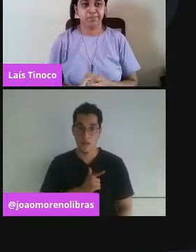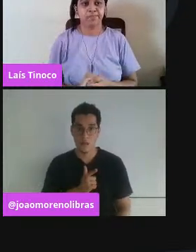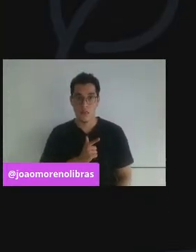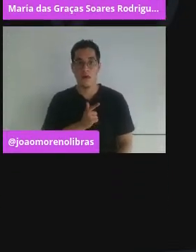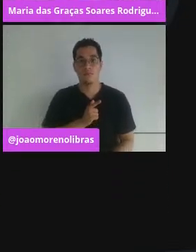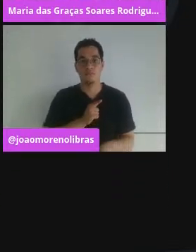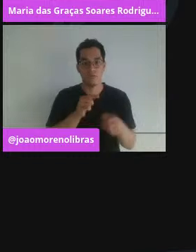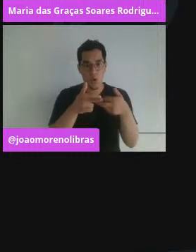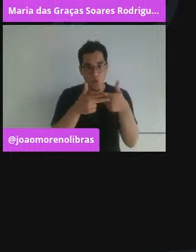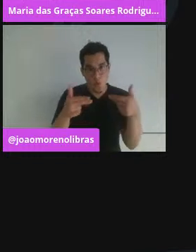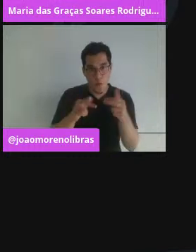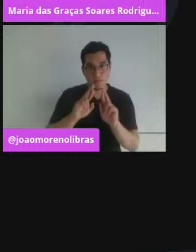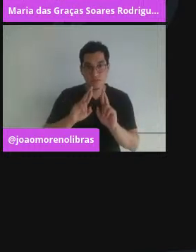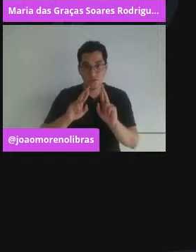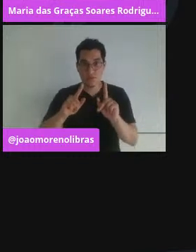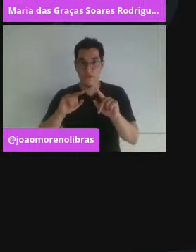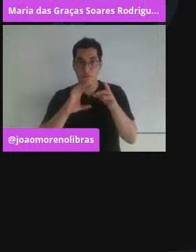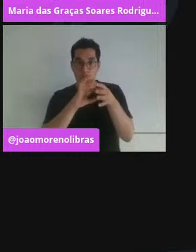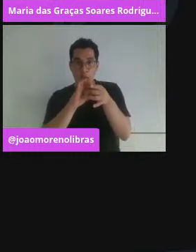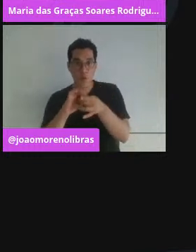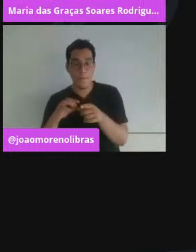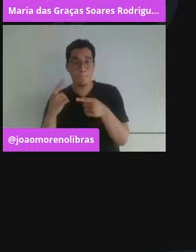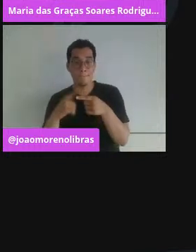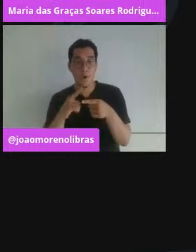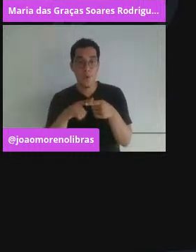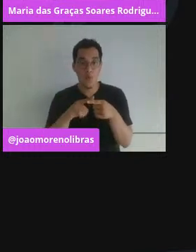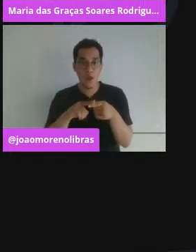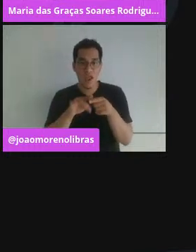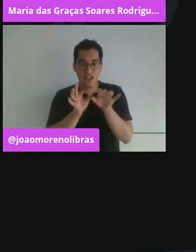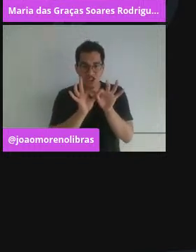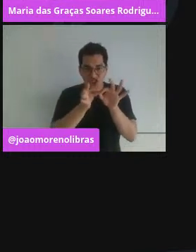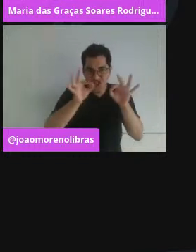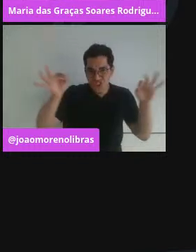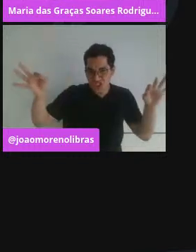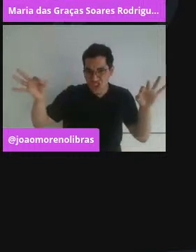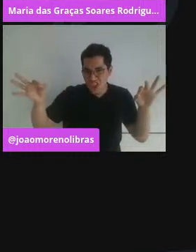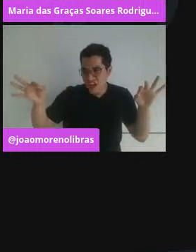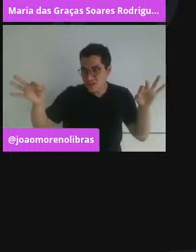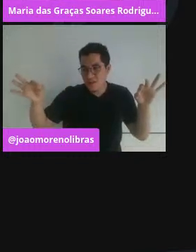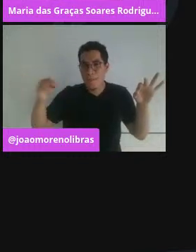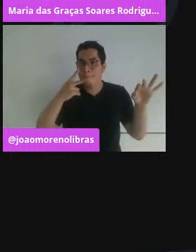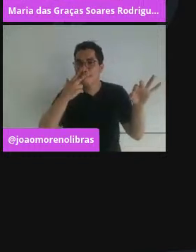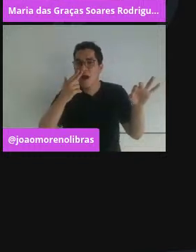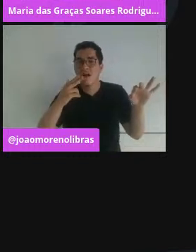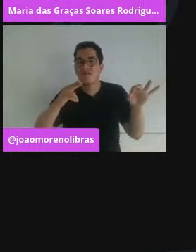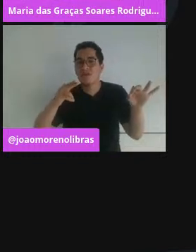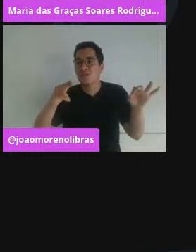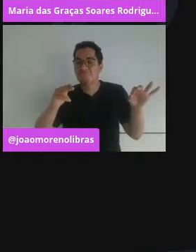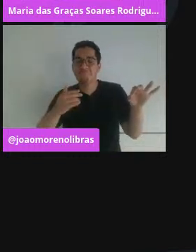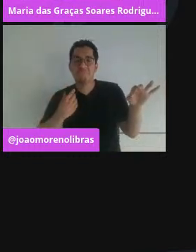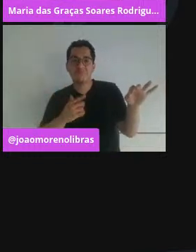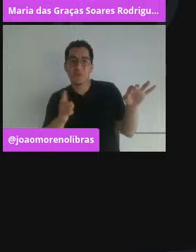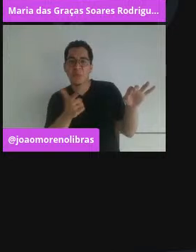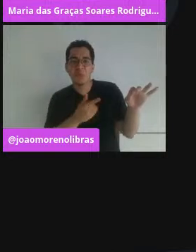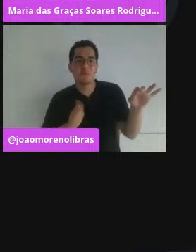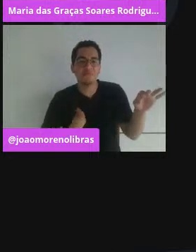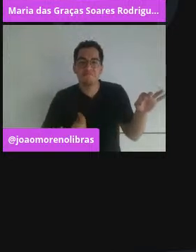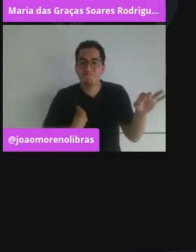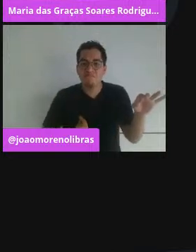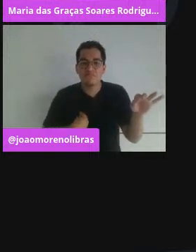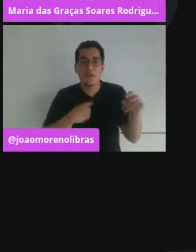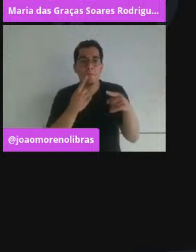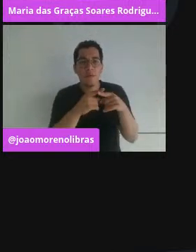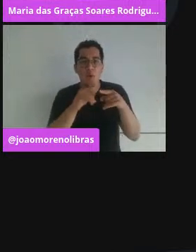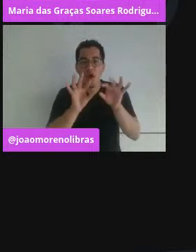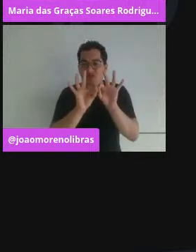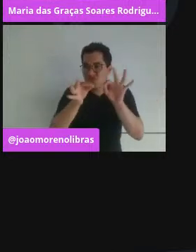nesse contexto. As distâncias geográficas foram encurtadas e a comunicação entre os homens transformada. É, pois,